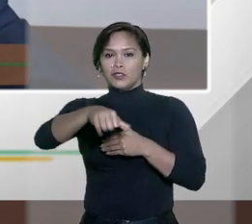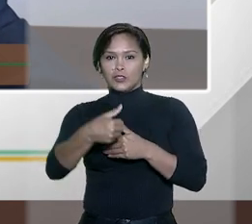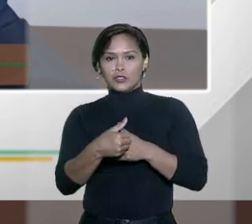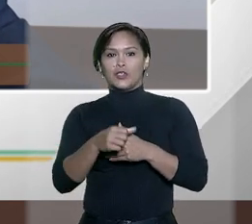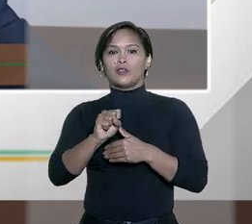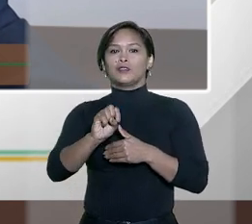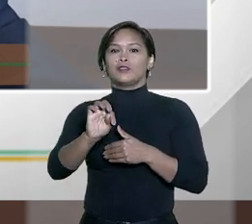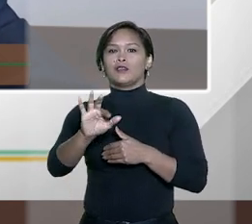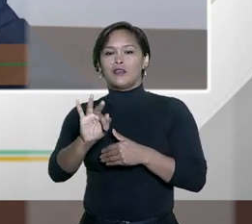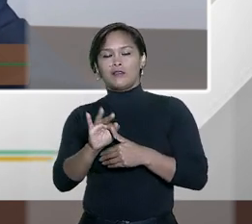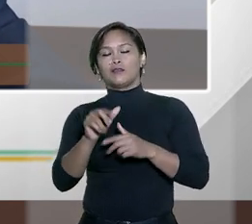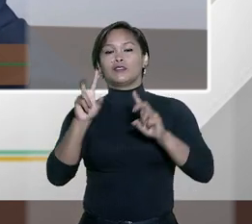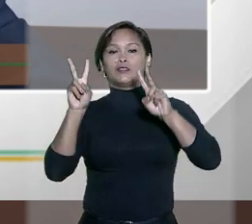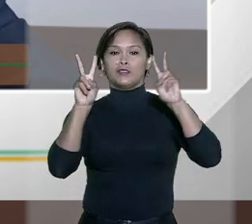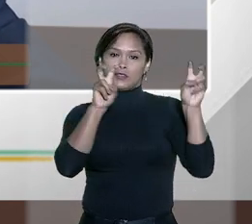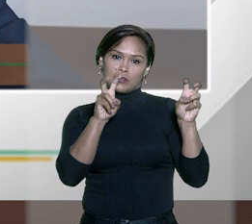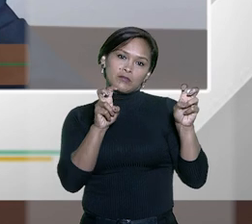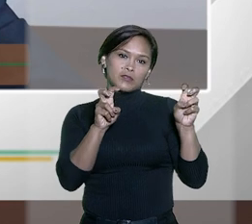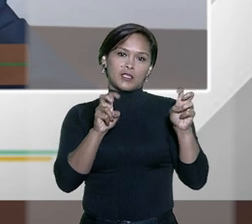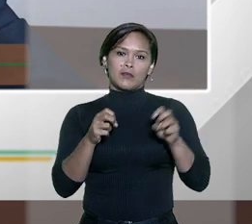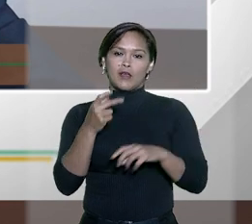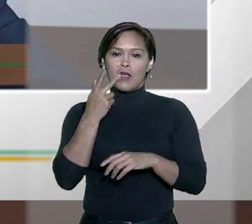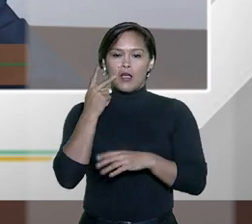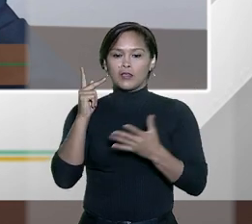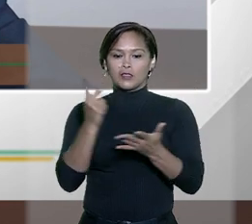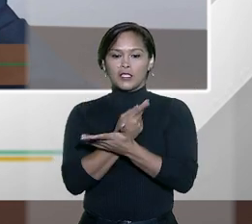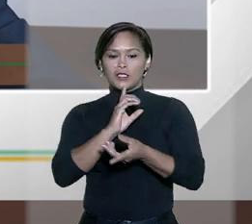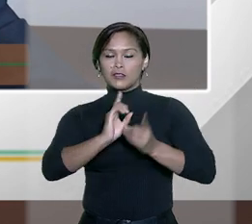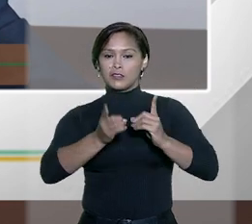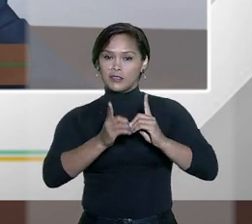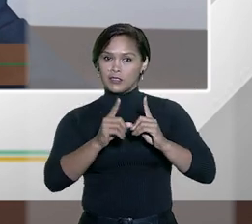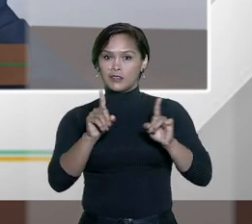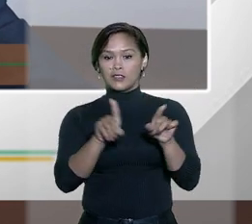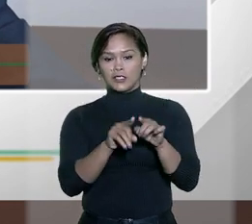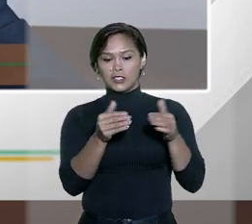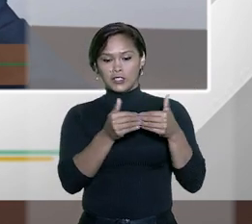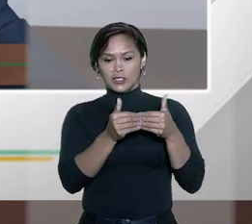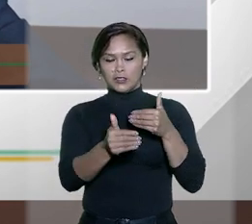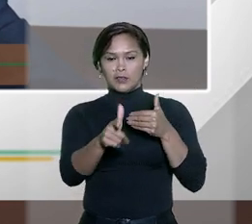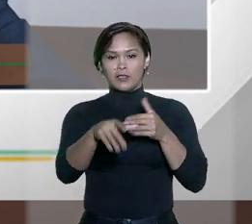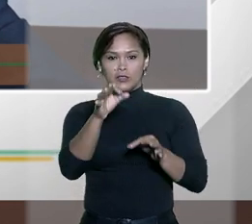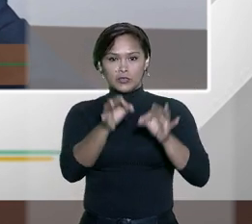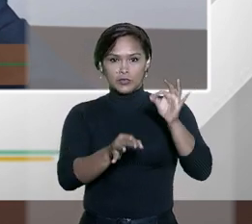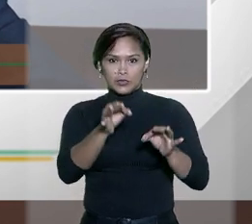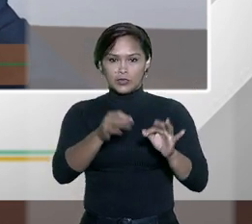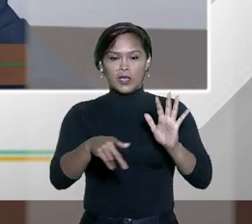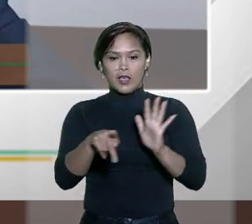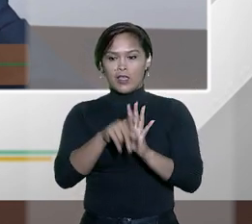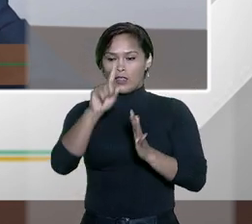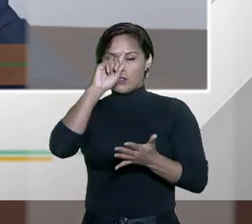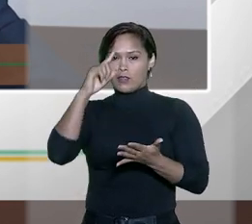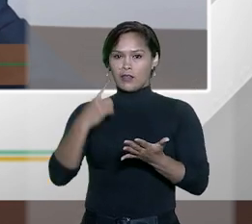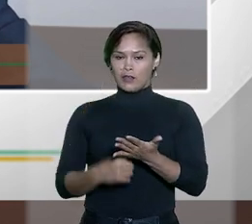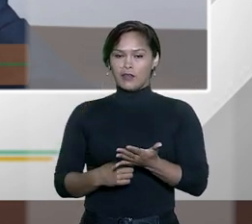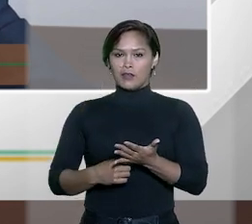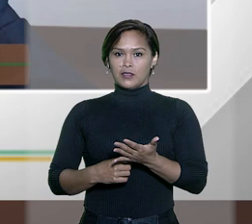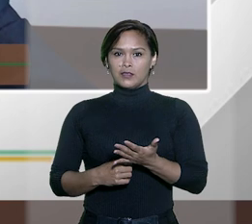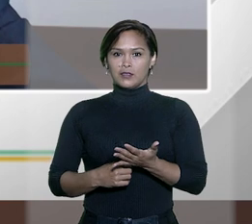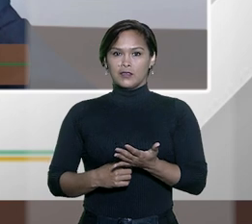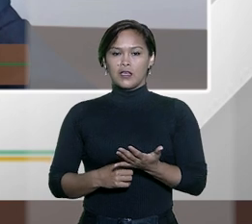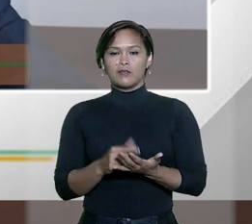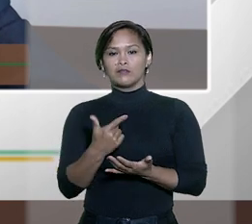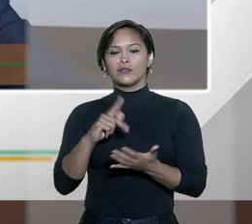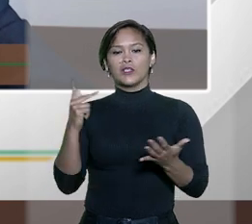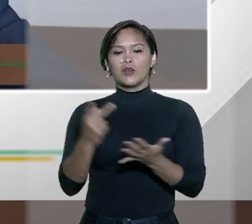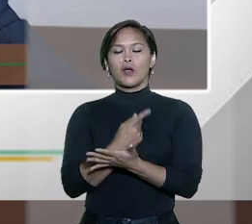STJ, o Supremo, enfim, são temas que normalmente têm essa dinâmica, e a partir do trânsito em julgado dessa decisão,